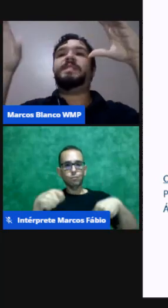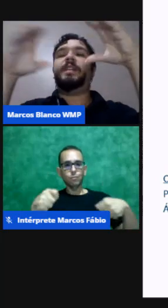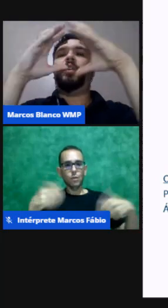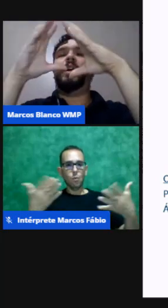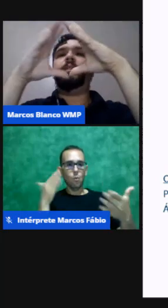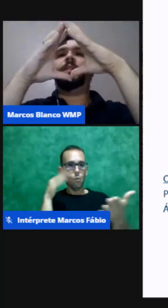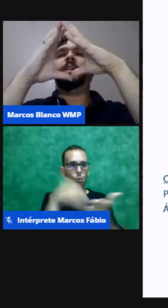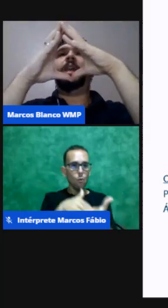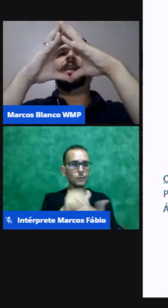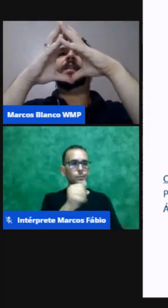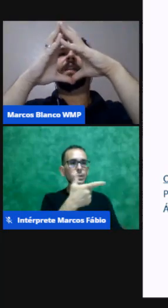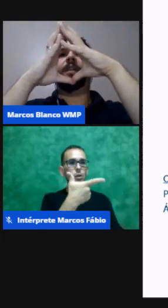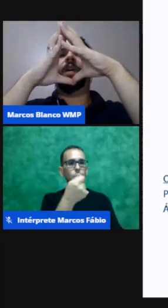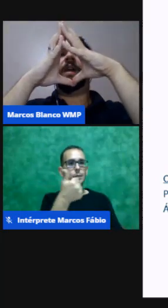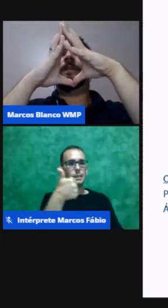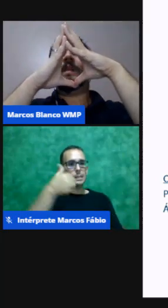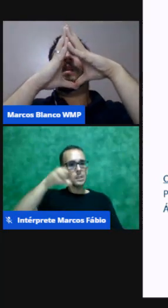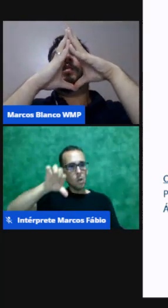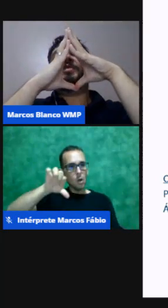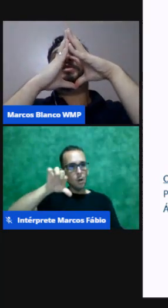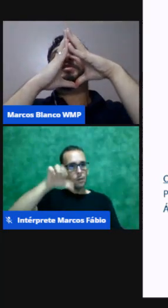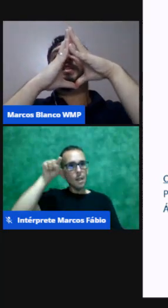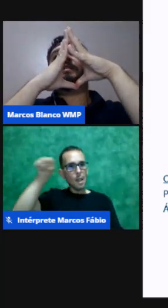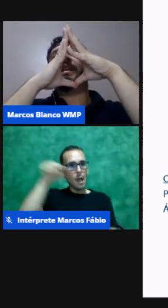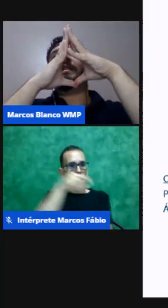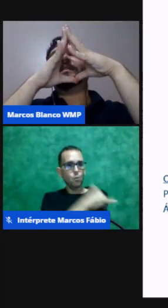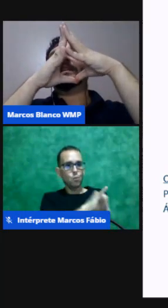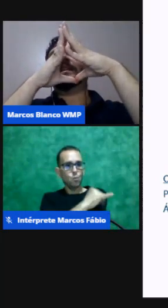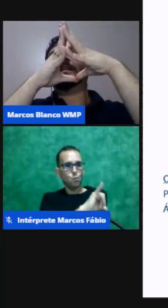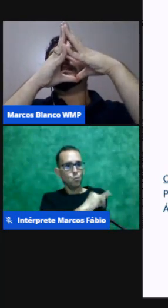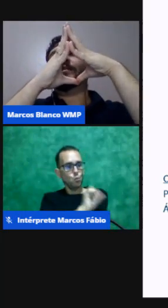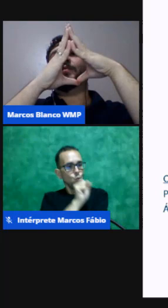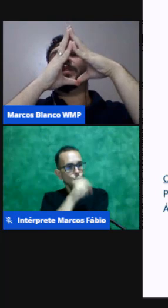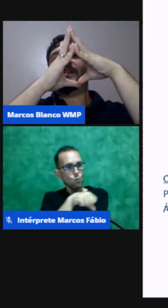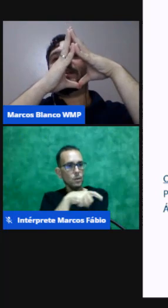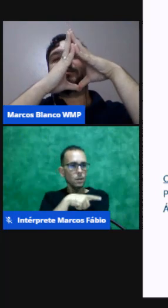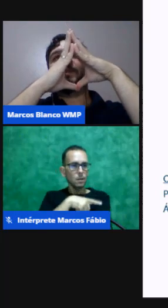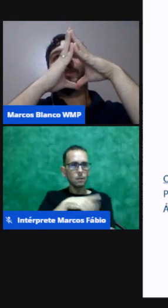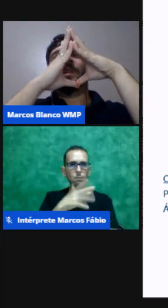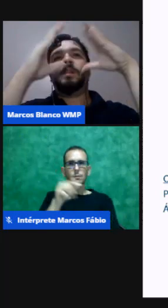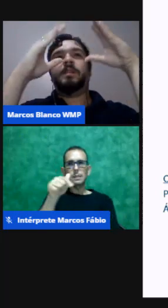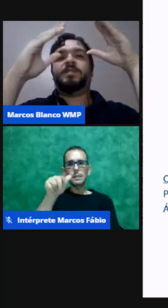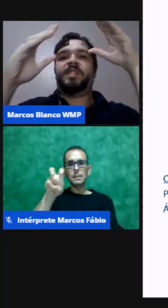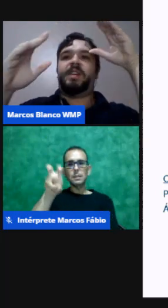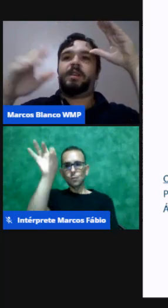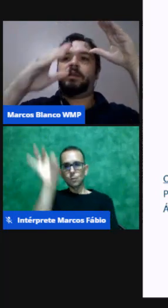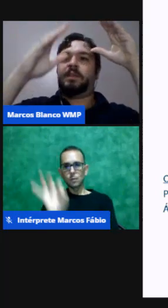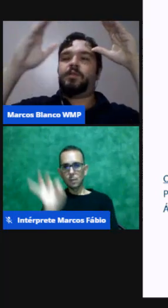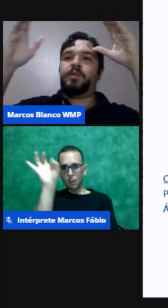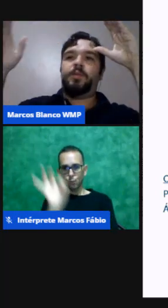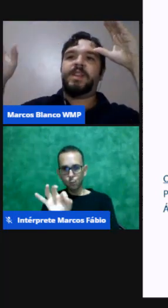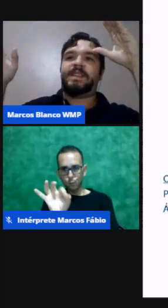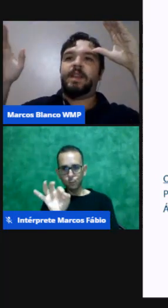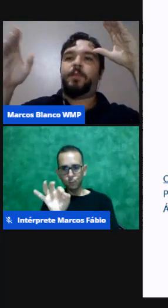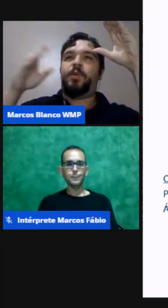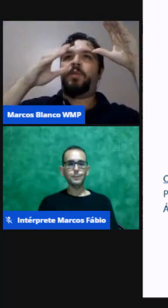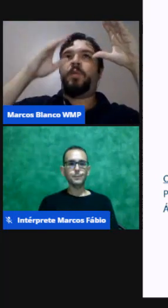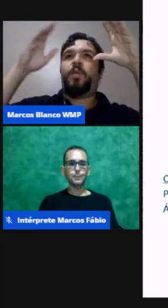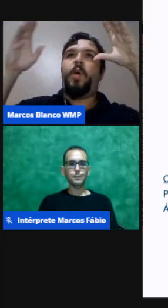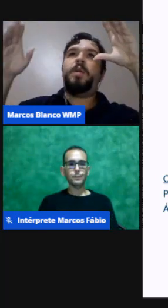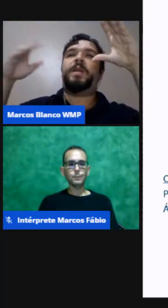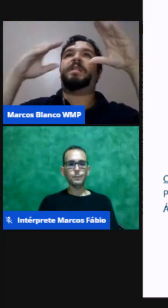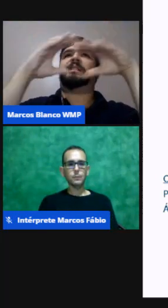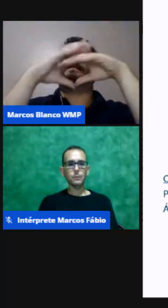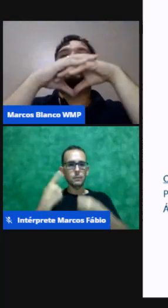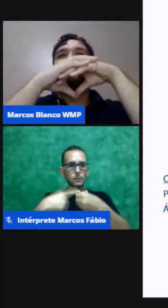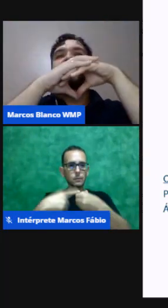E em 2019, em Niterói, onde a gente já tem 75% do